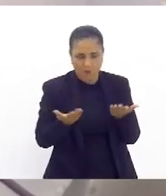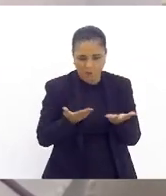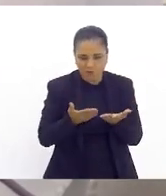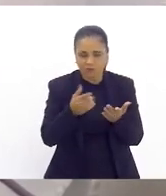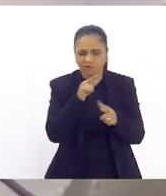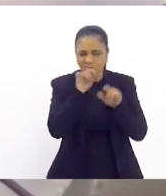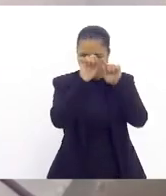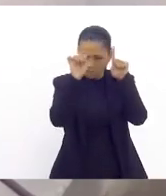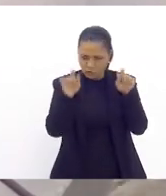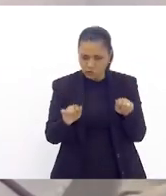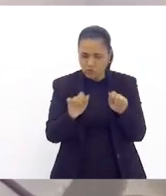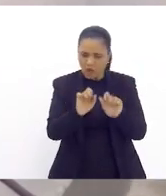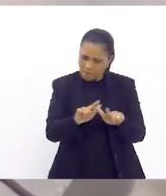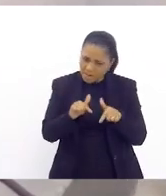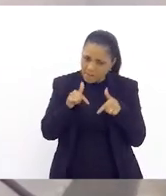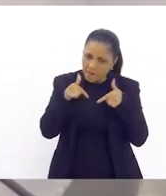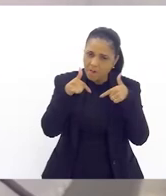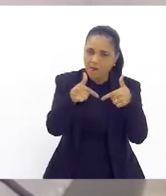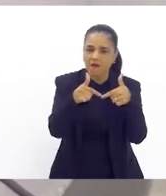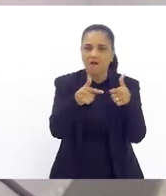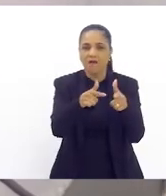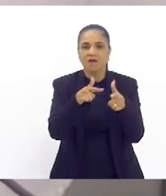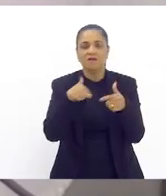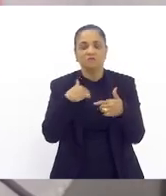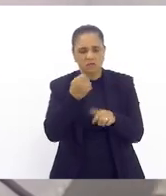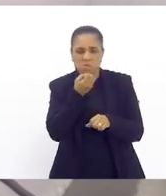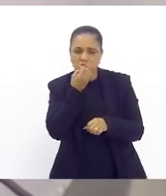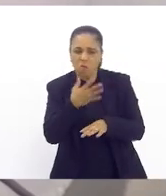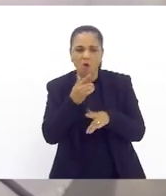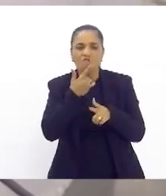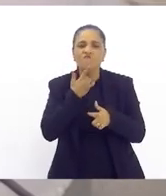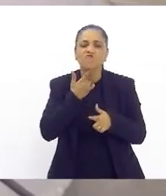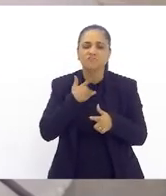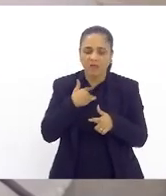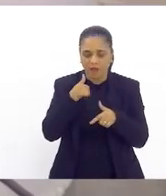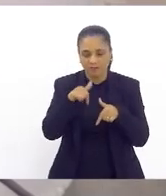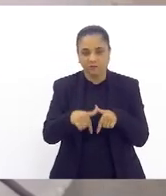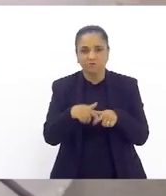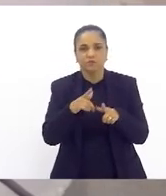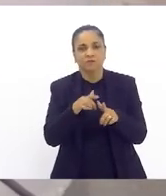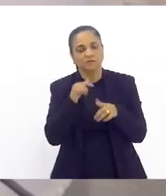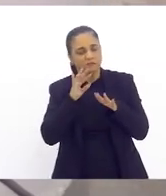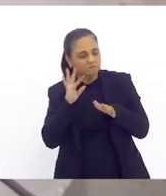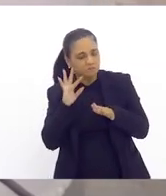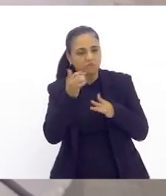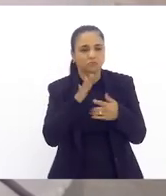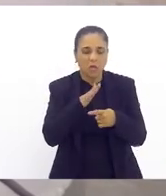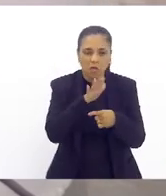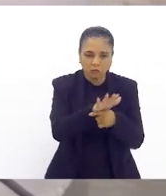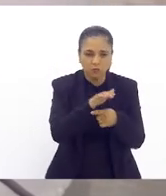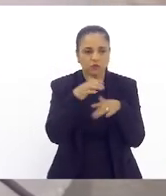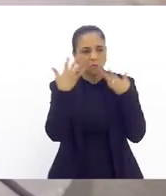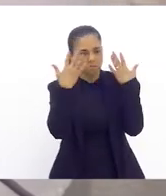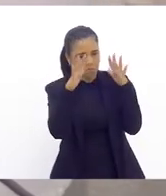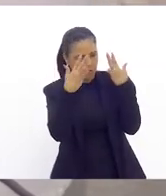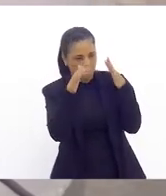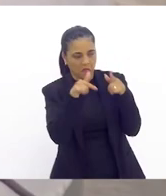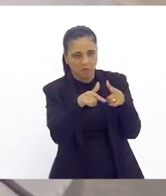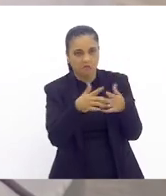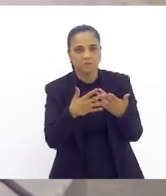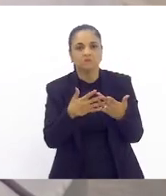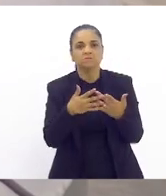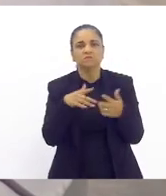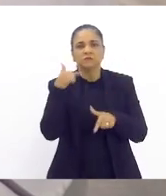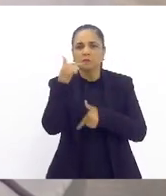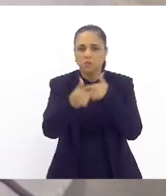e se dependesse da sua boa vontade a gente não teria falta de luz no estado do Rio de Janeiro pelo menos uma boa parte então eu queria te parabenizar pela forma que você